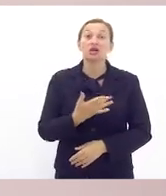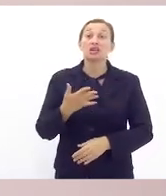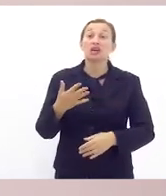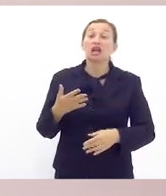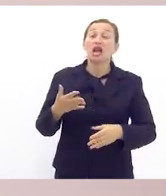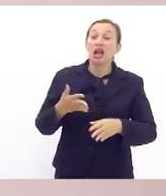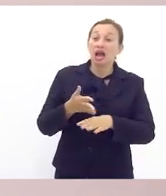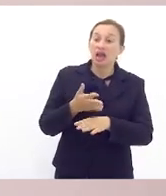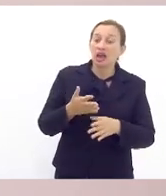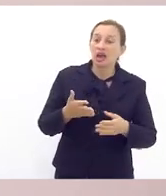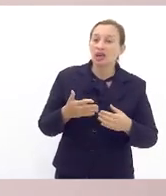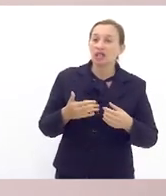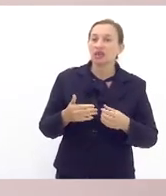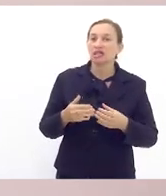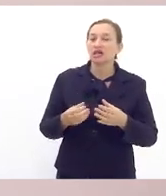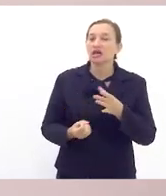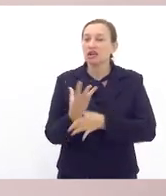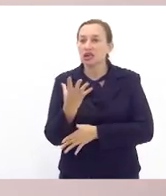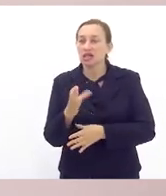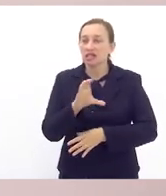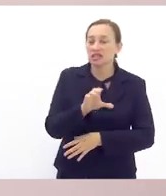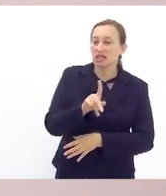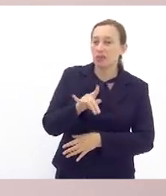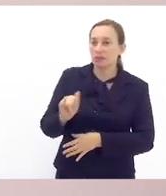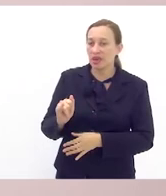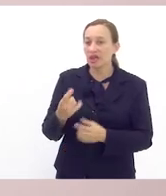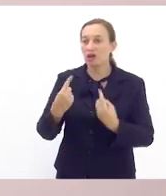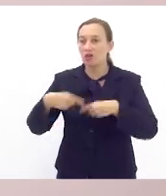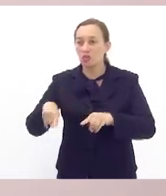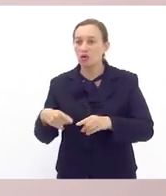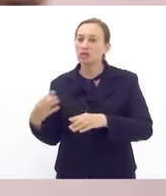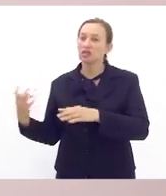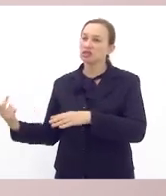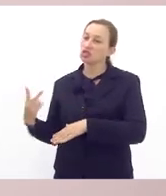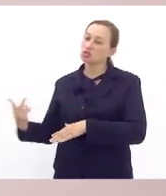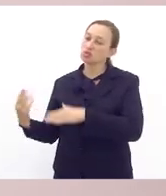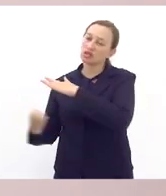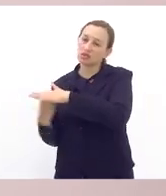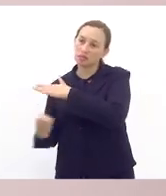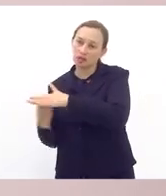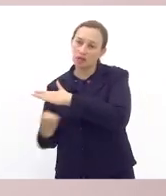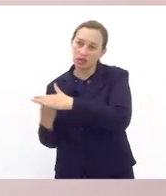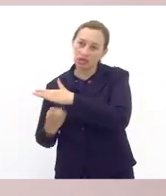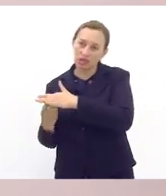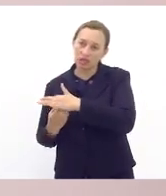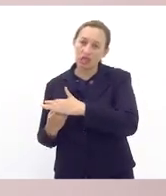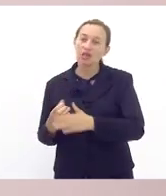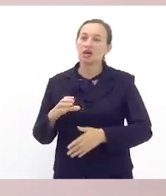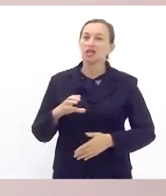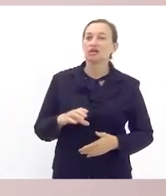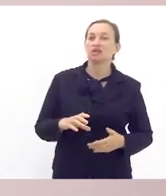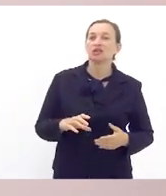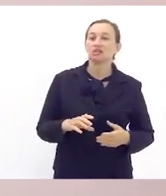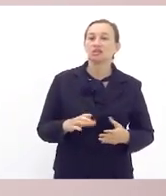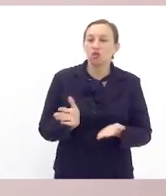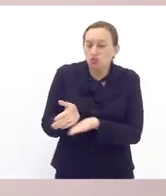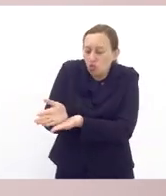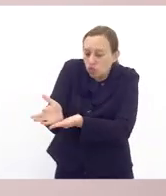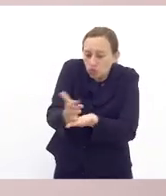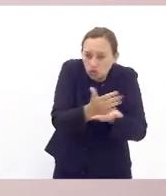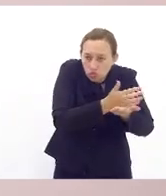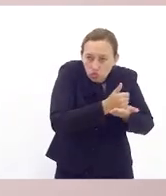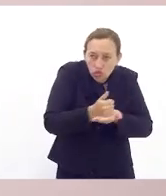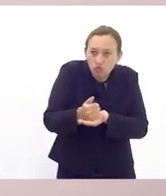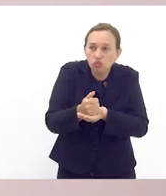uma CPI contra Ênio faça juntada desse material abasteça CPI da alerj